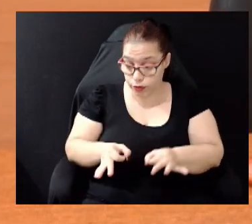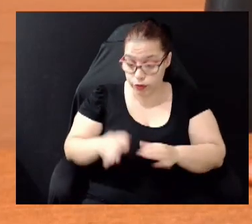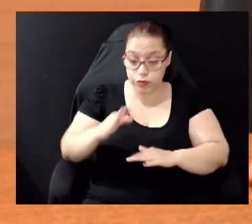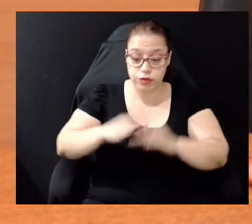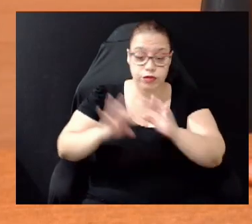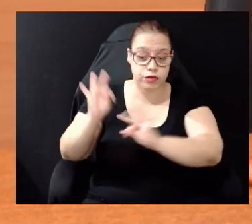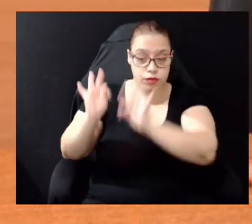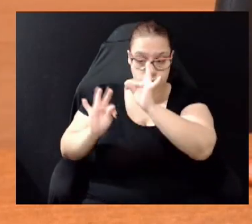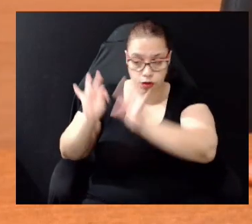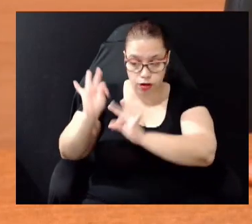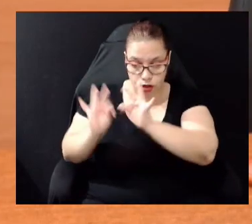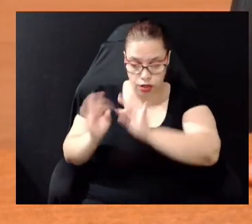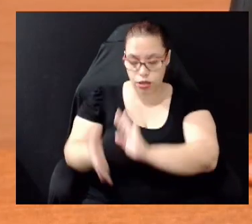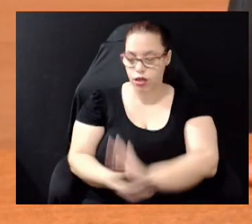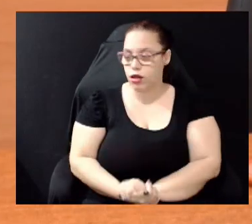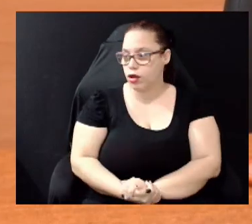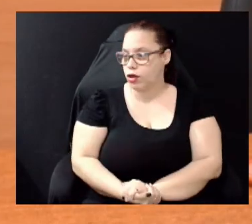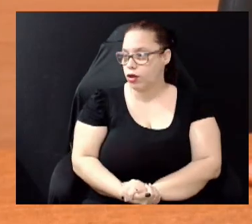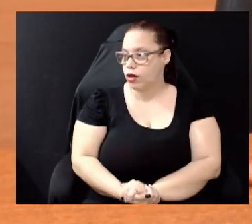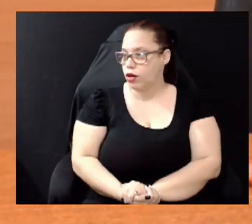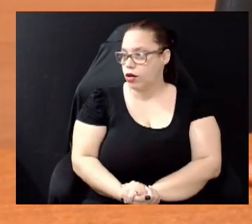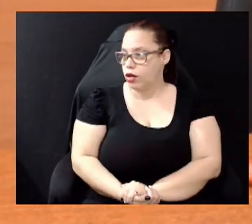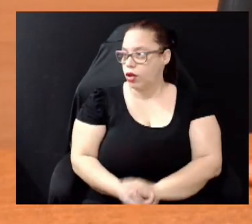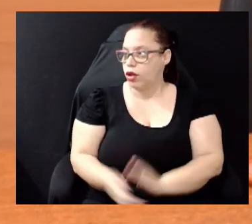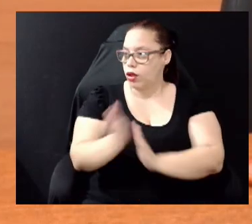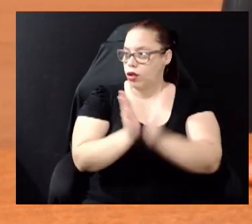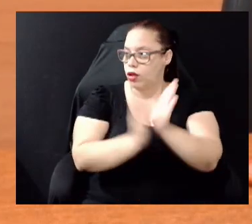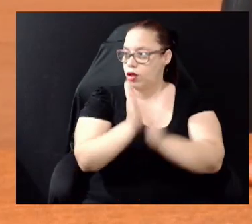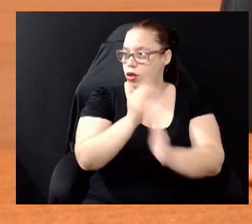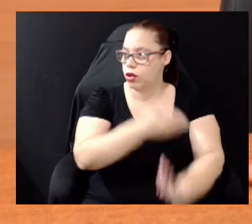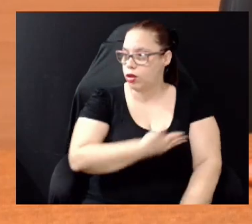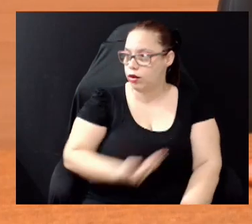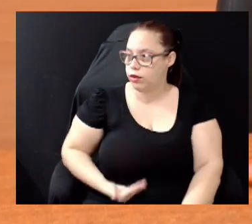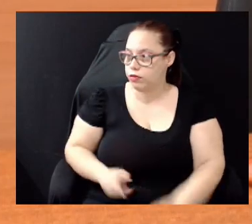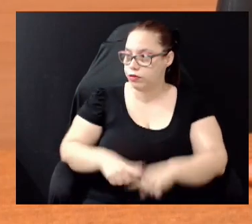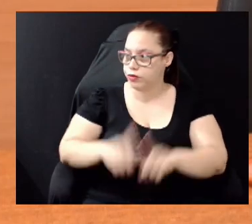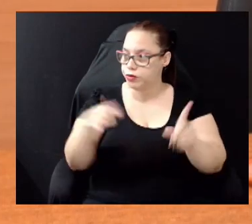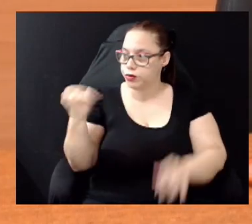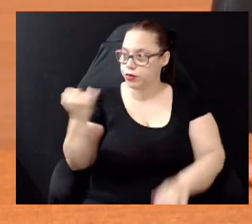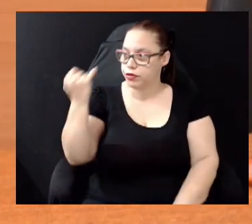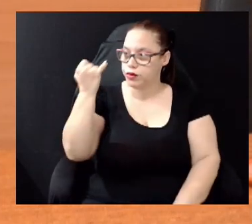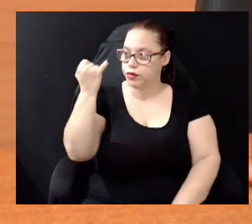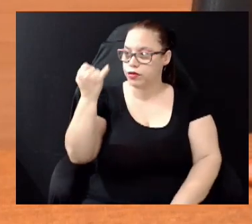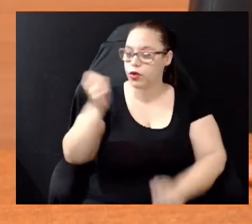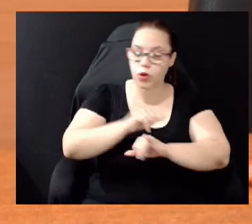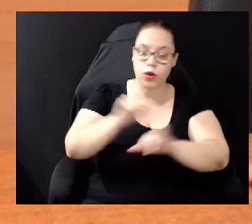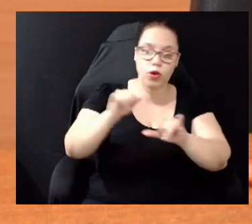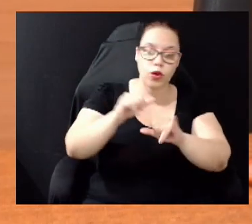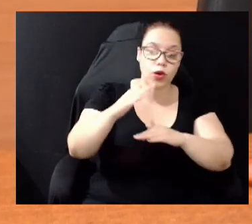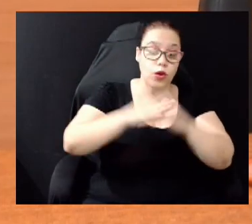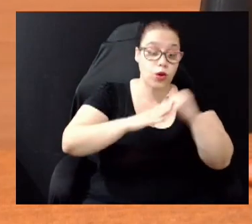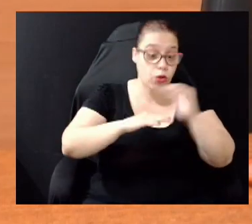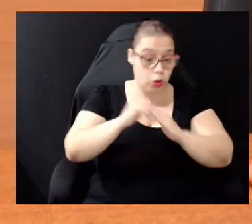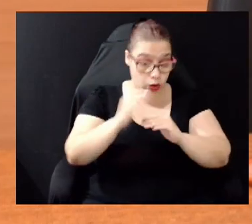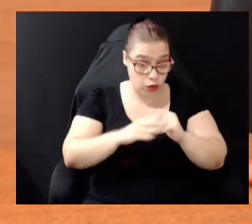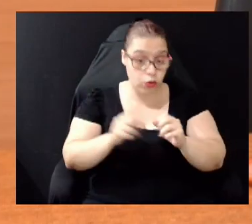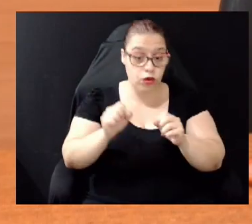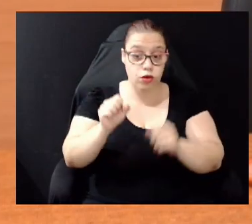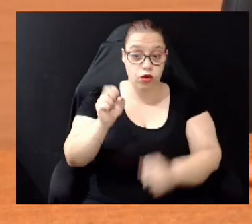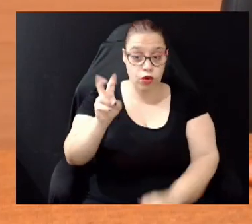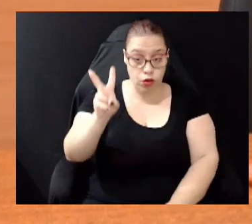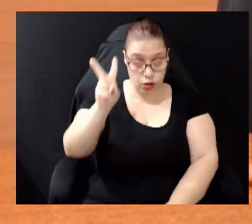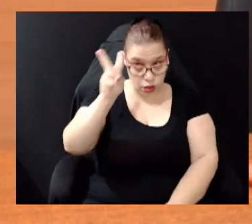né? Com concurso público, mas eu acho que é muito importante divulgar. O serviço funciona de segunda a quinta